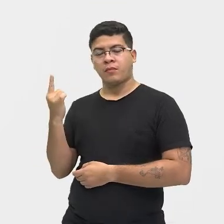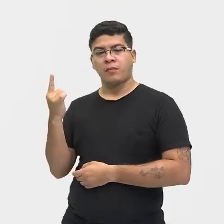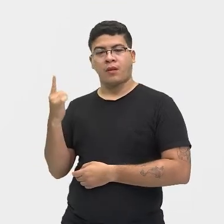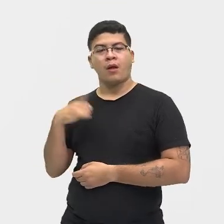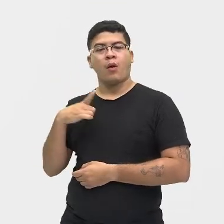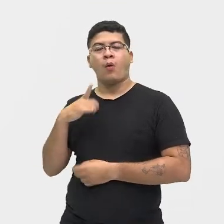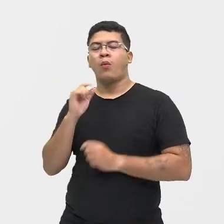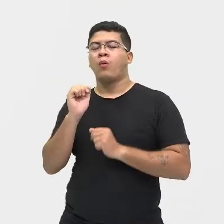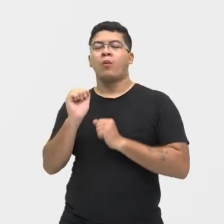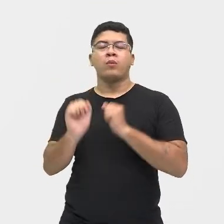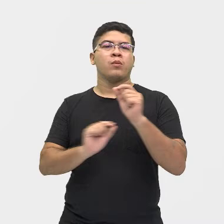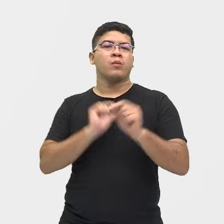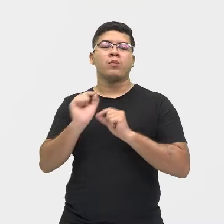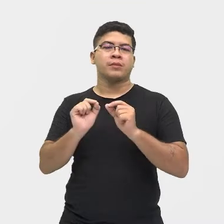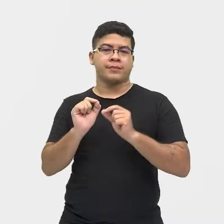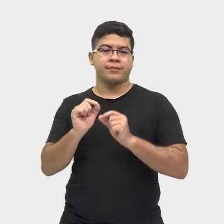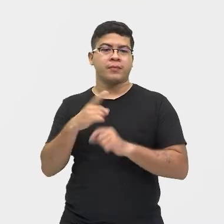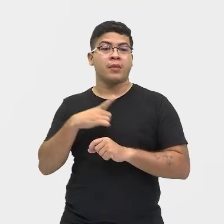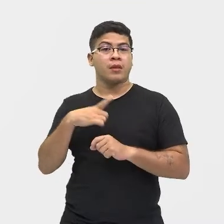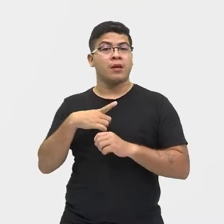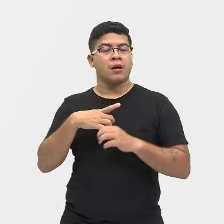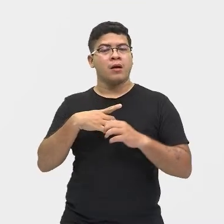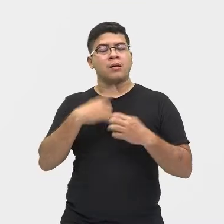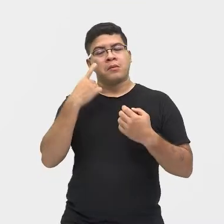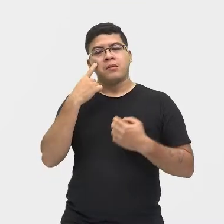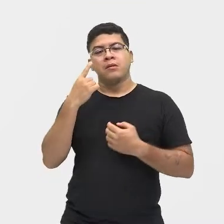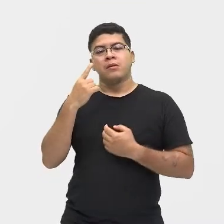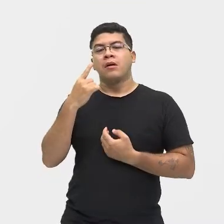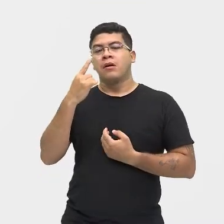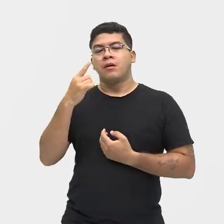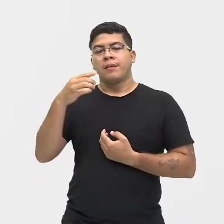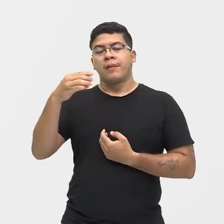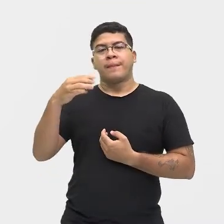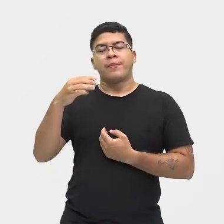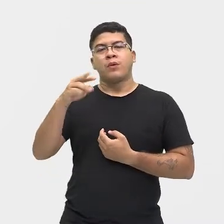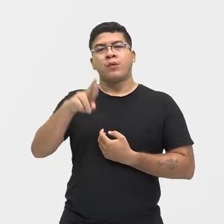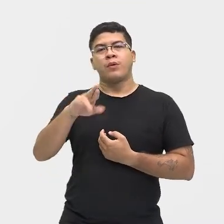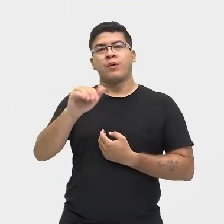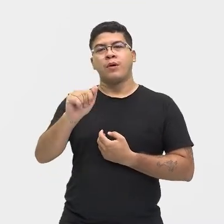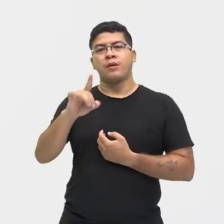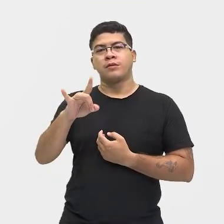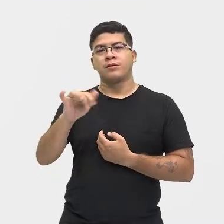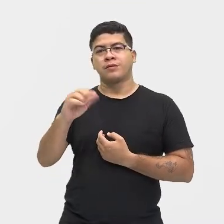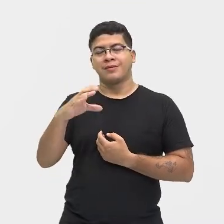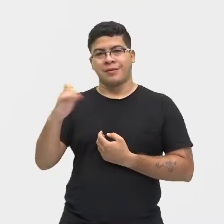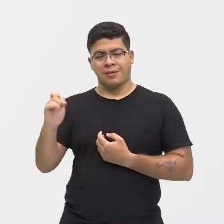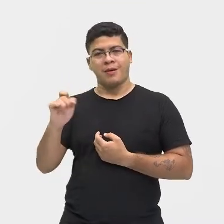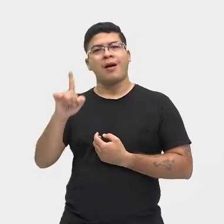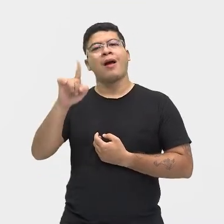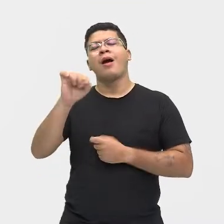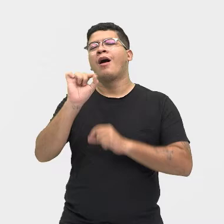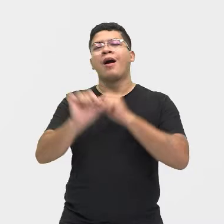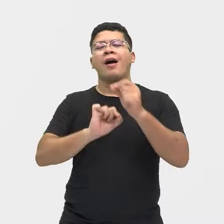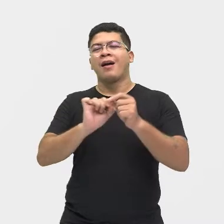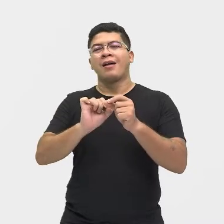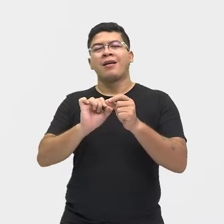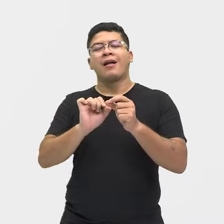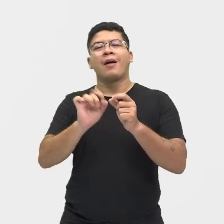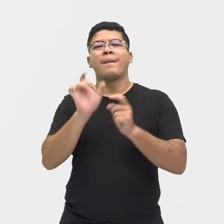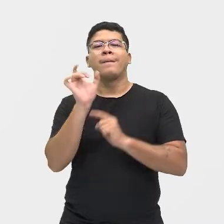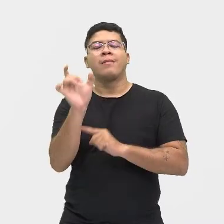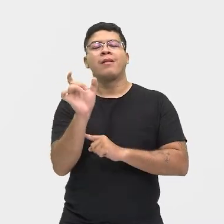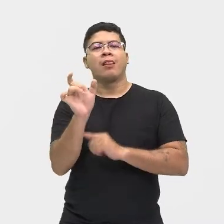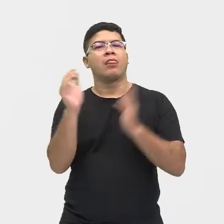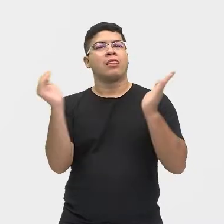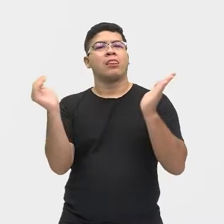ou NH ou N, dependendo de como ela foi substituída. Vamos ver aqui. O que nós temos? Está aqui,